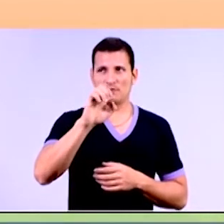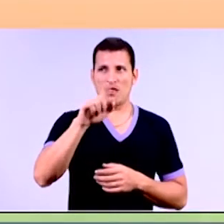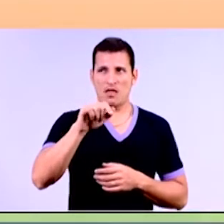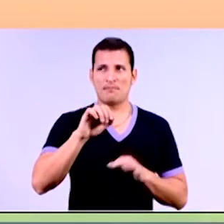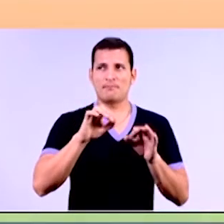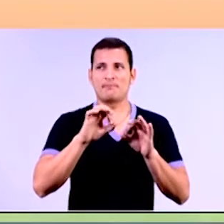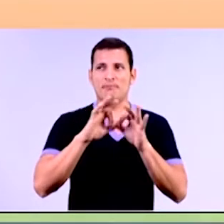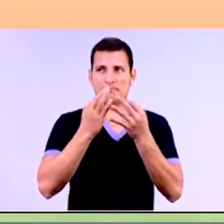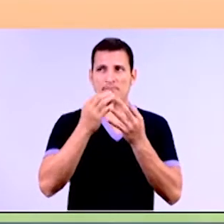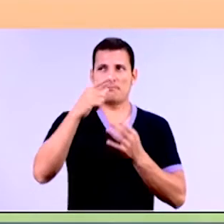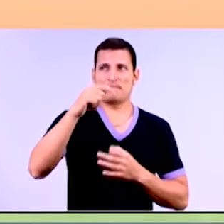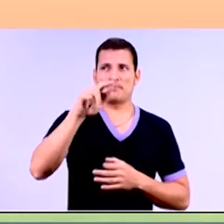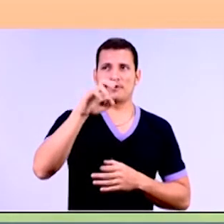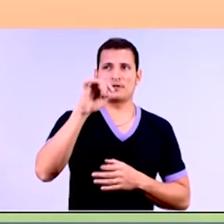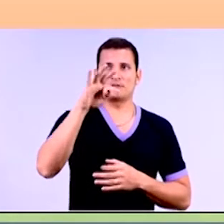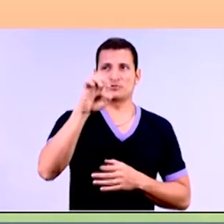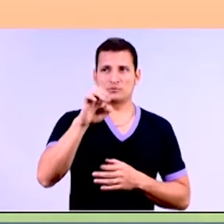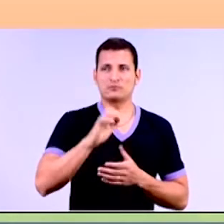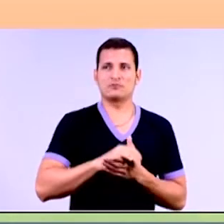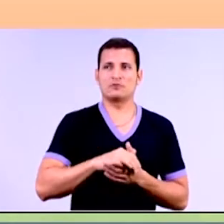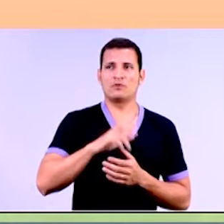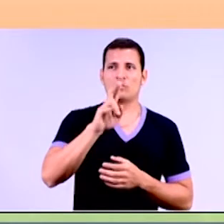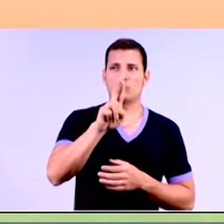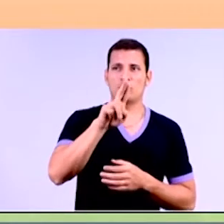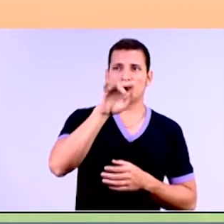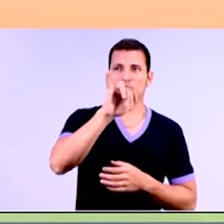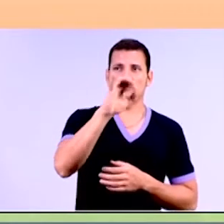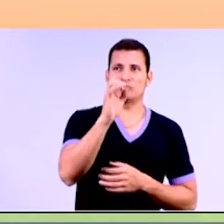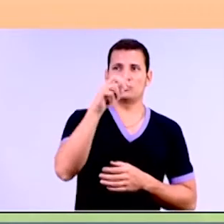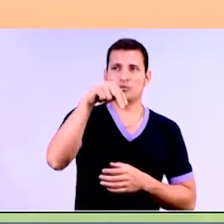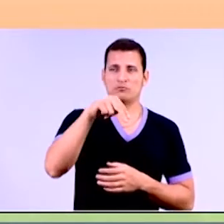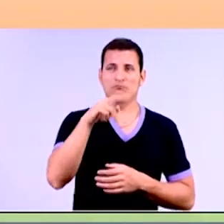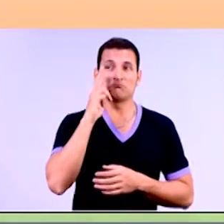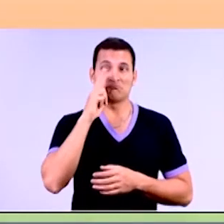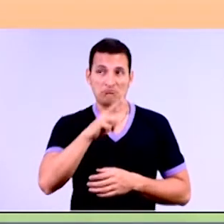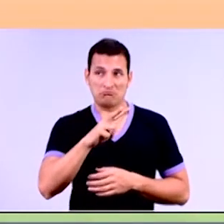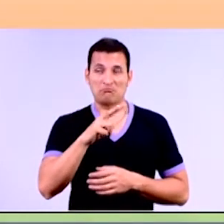union. A gente lê e vai dizer, é união. Bom, pode até ser